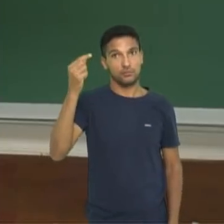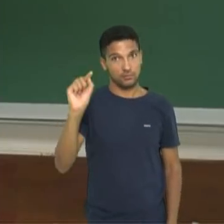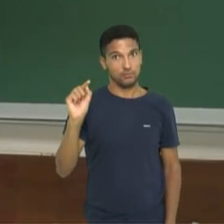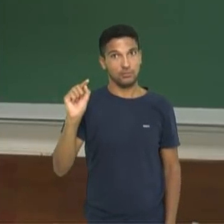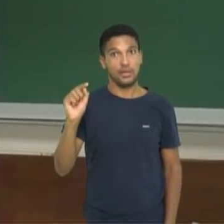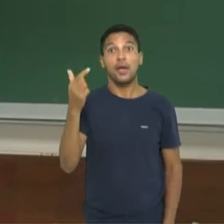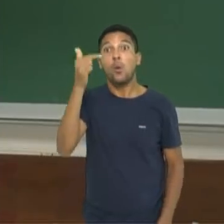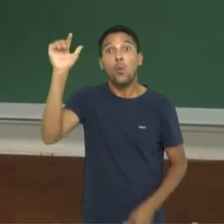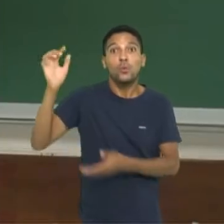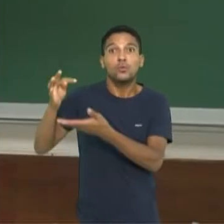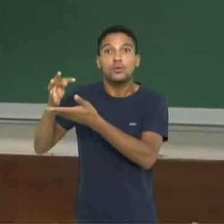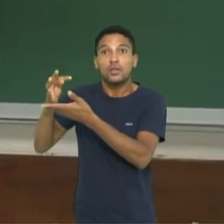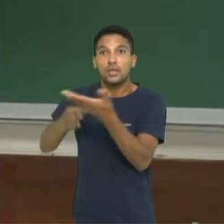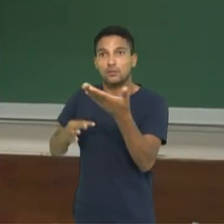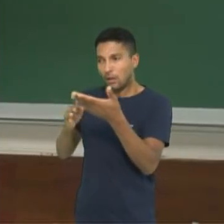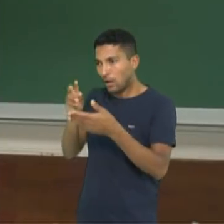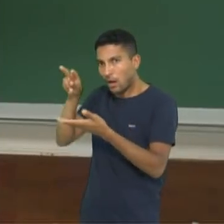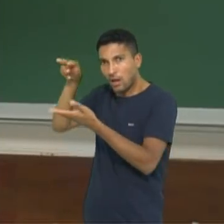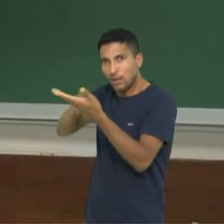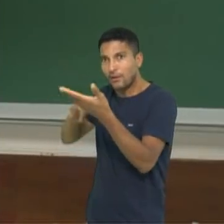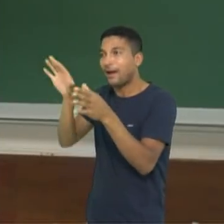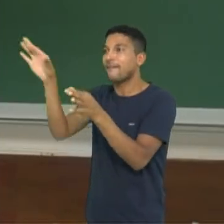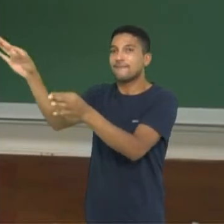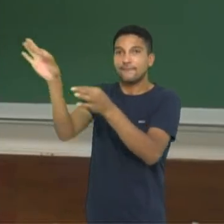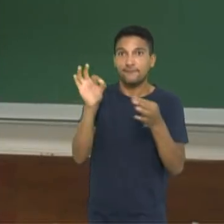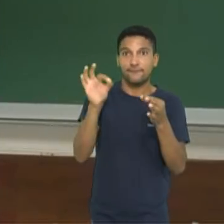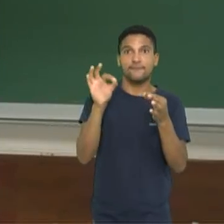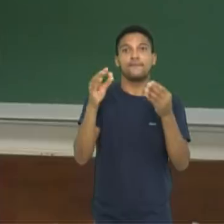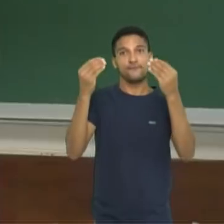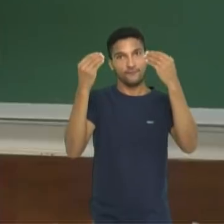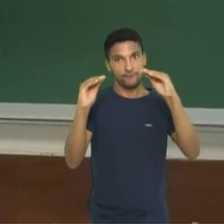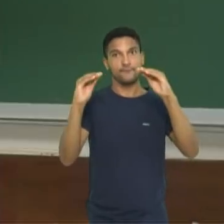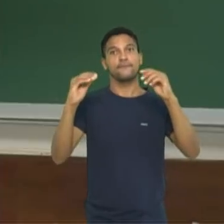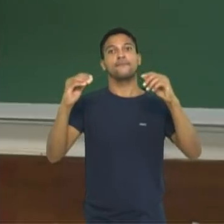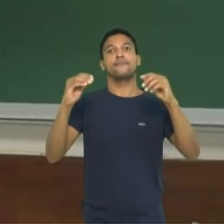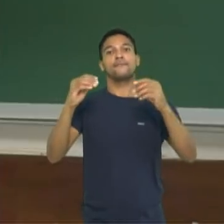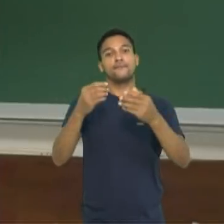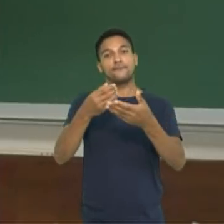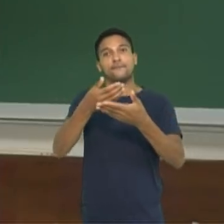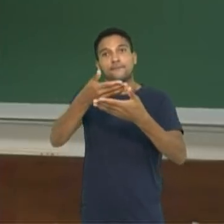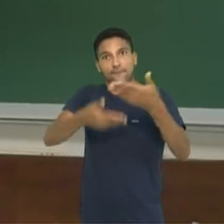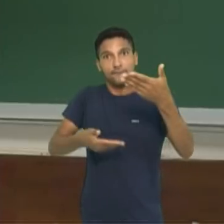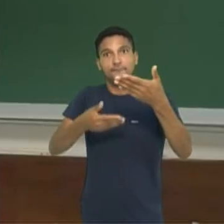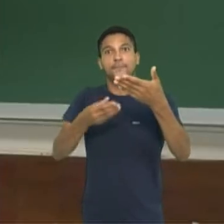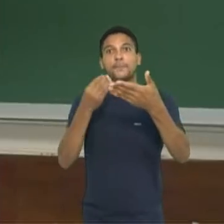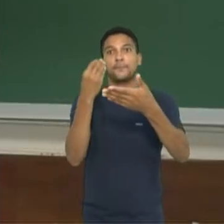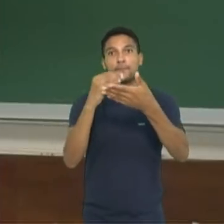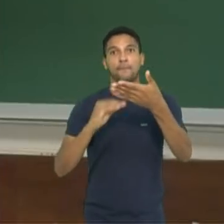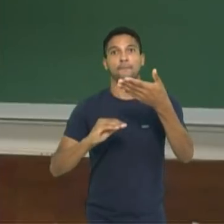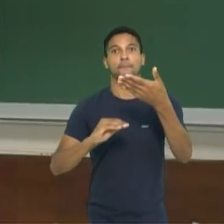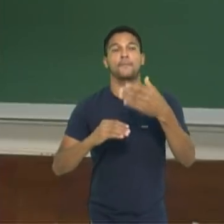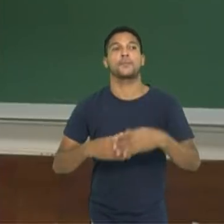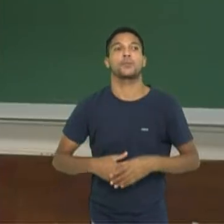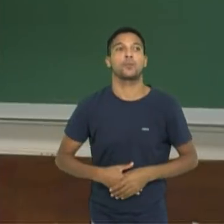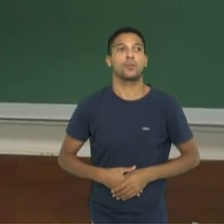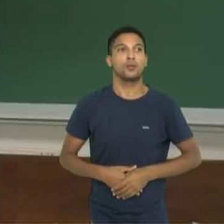a gente percebeu também que as marcas para citação, reforçando, são as aspas, e para dizer que houve uma omissão ali